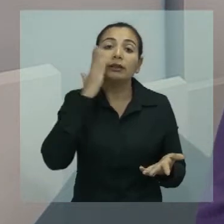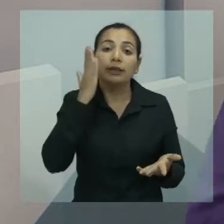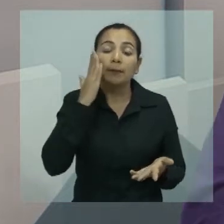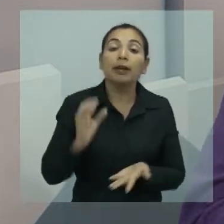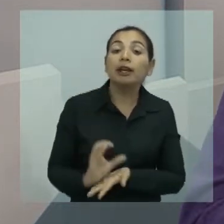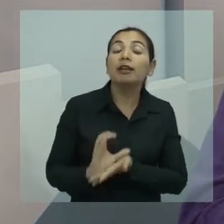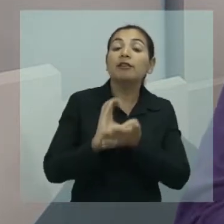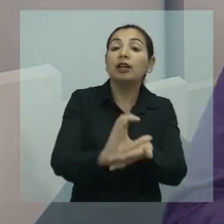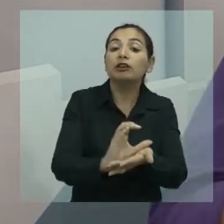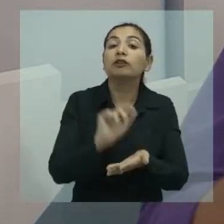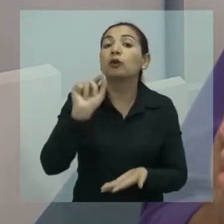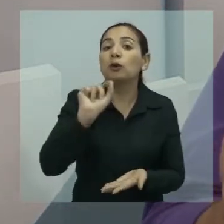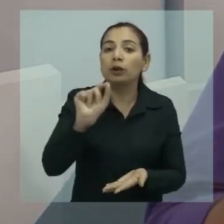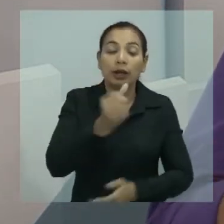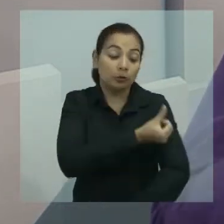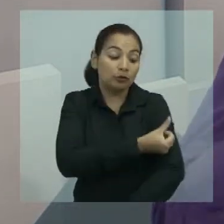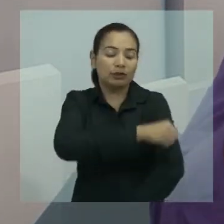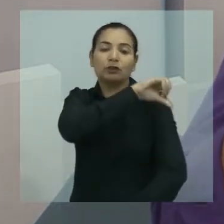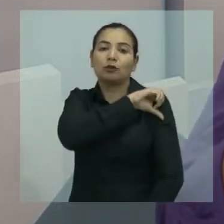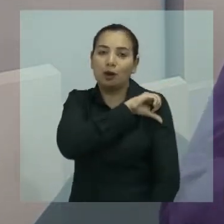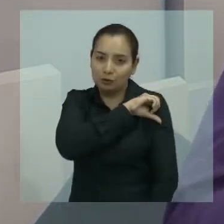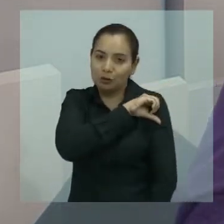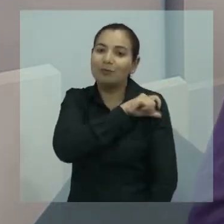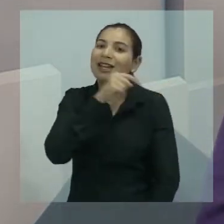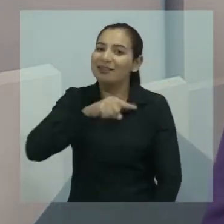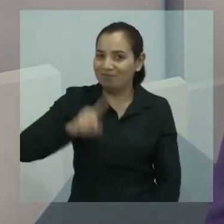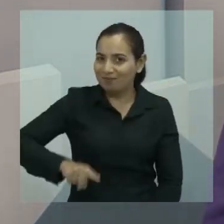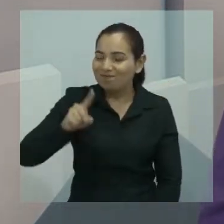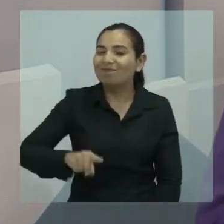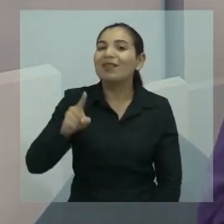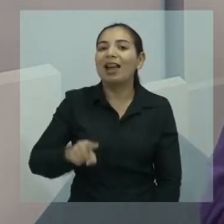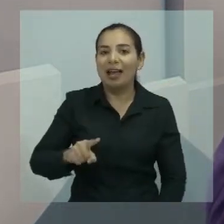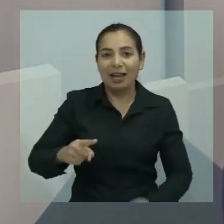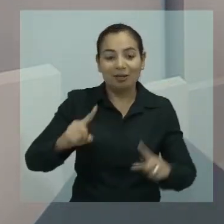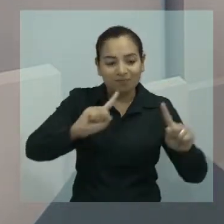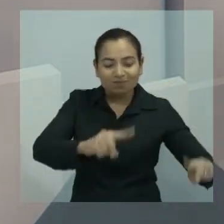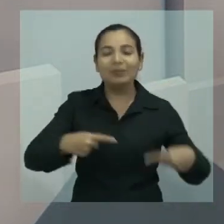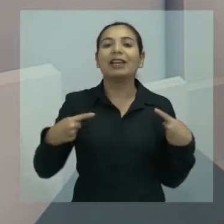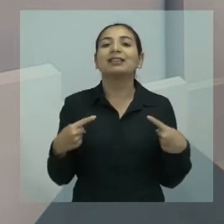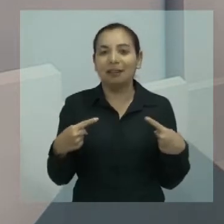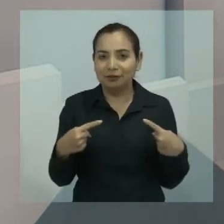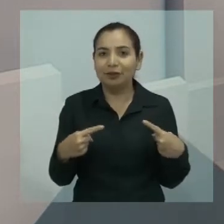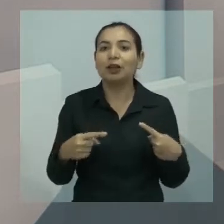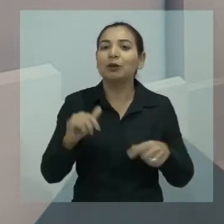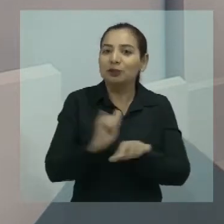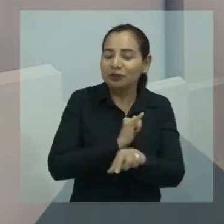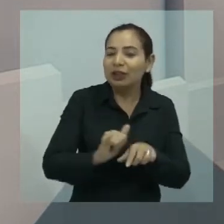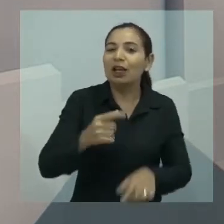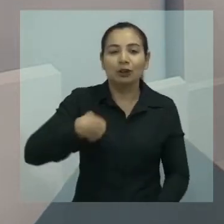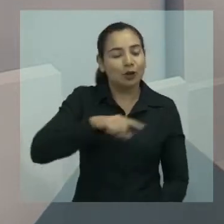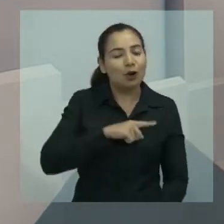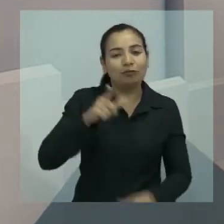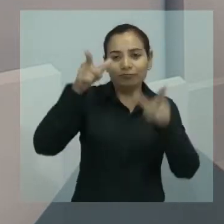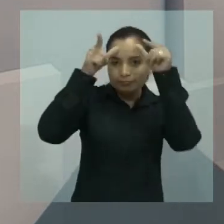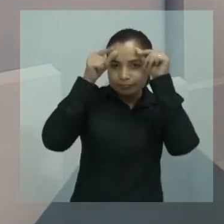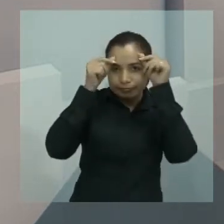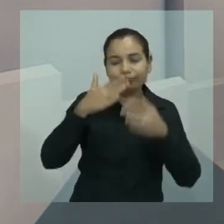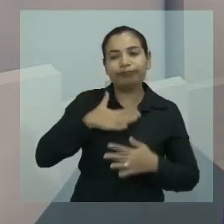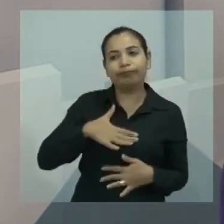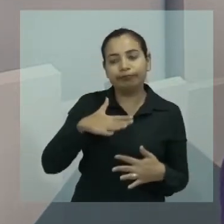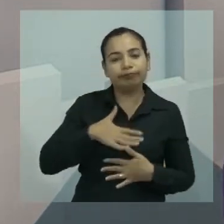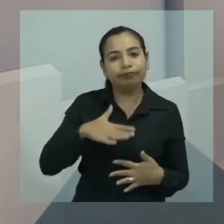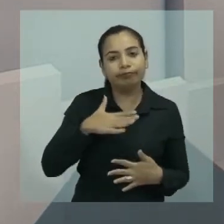forte da União com os estados com os municípios e assim por diante. E a gente precisa investir mais do sexto ao nono. Ali é